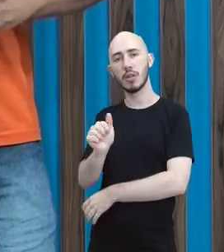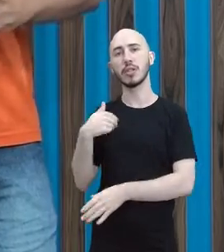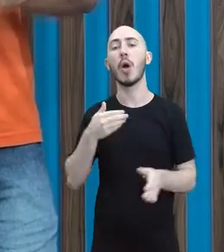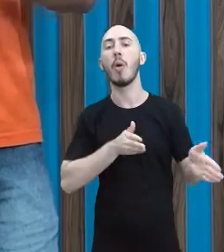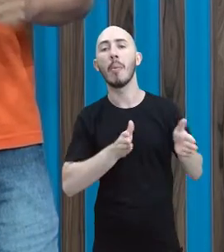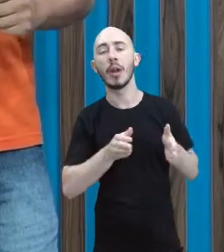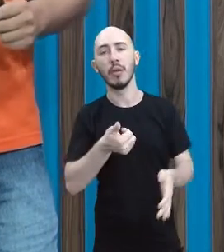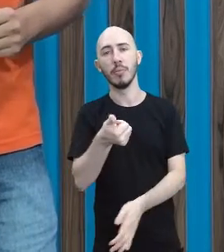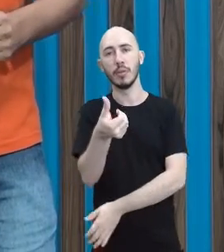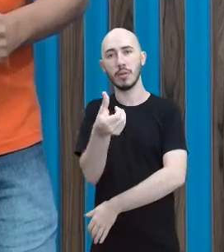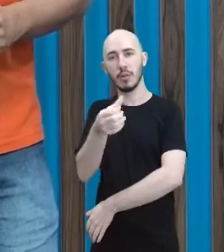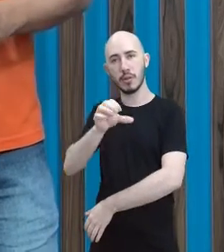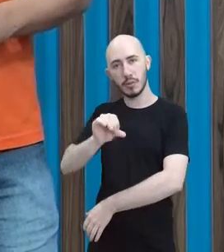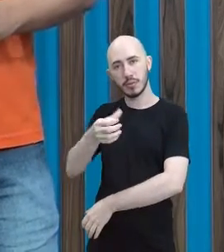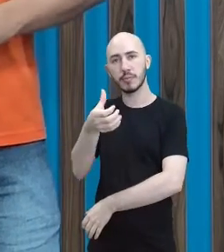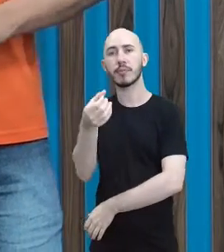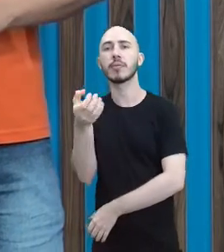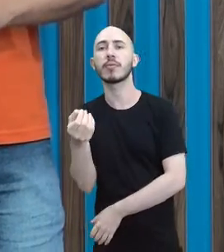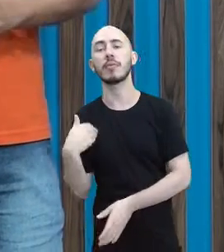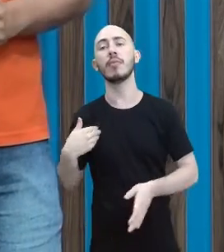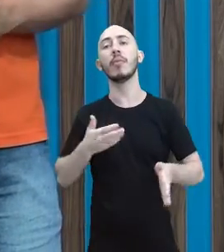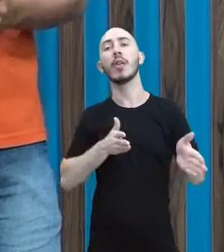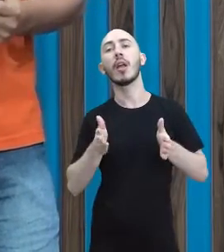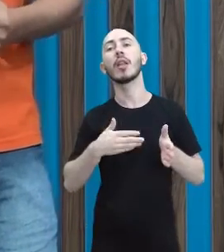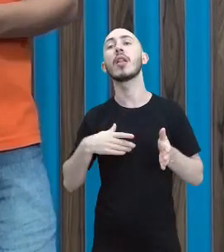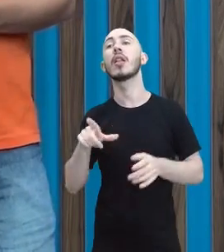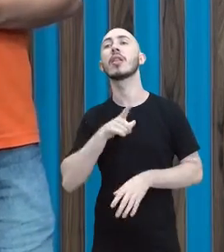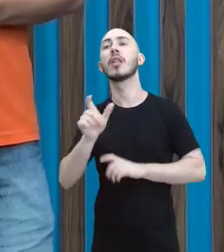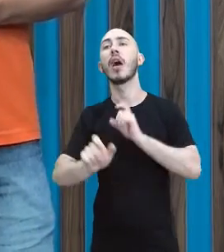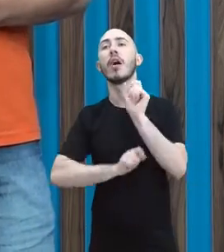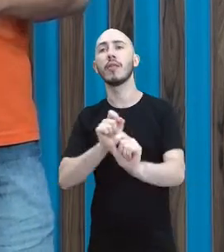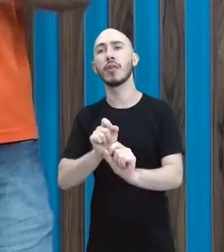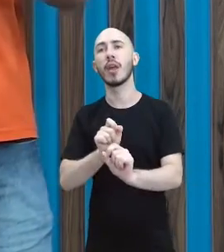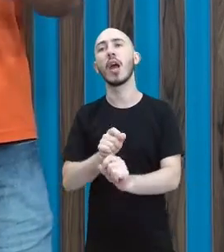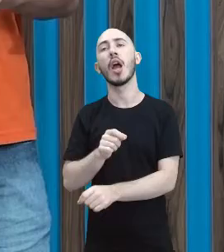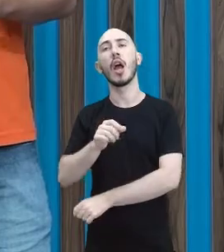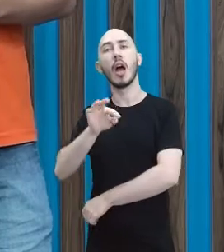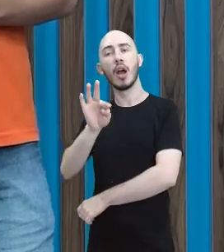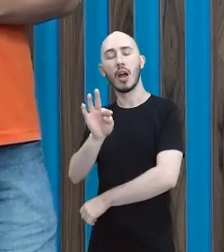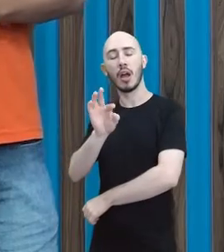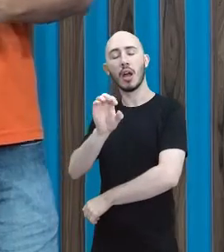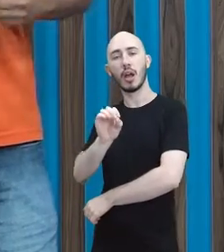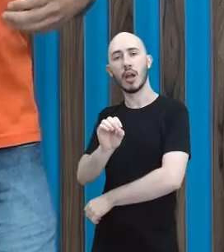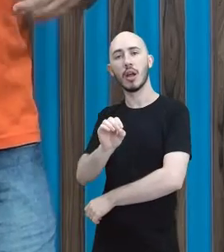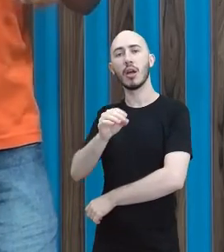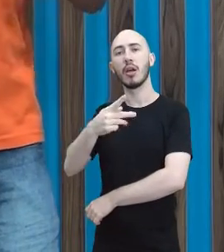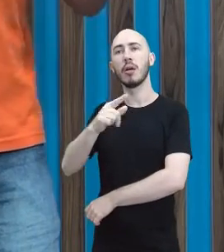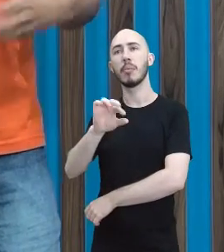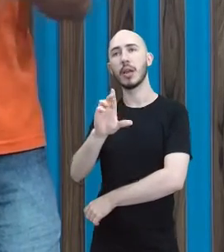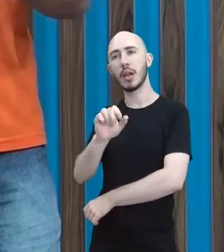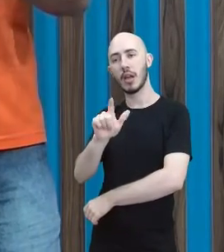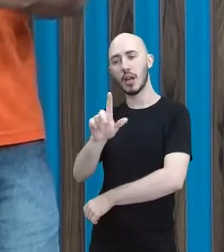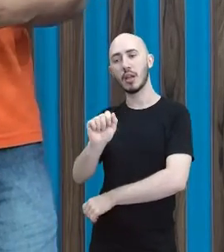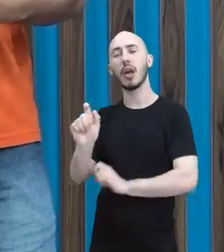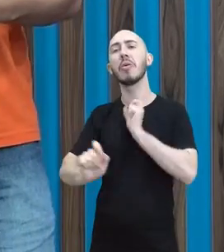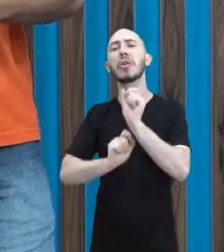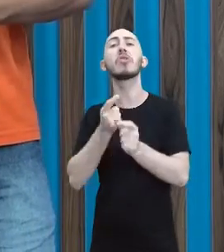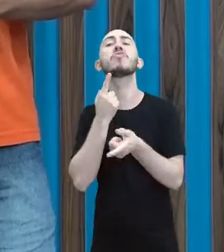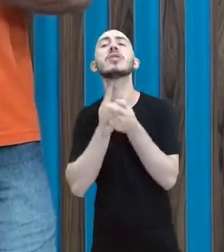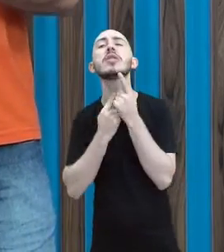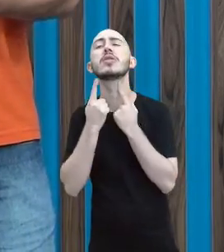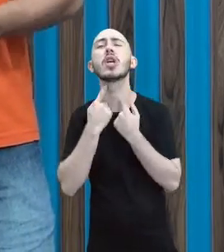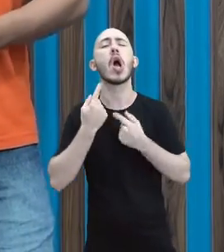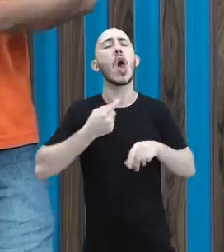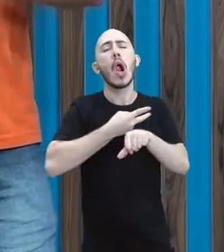que foi a Tropicália. A Tropicália reunia, sabe, o desejo de explorar melhor